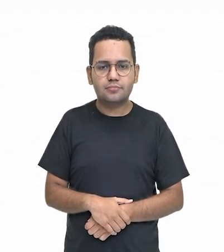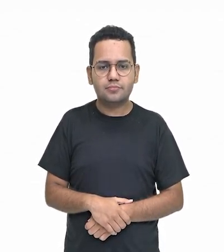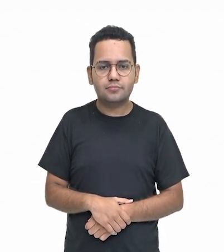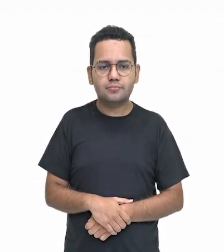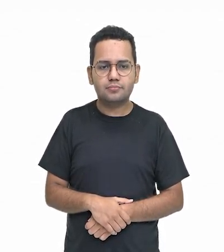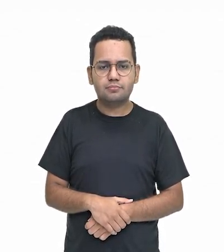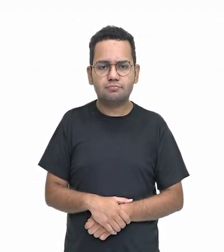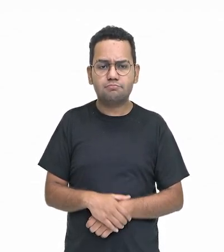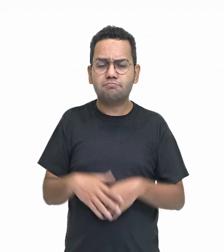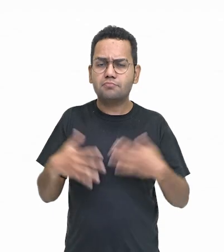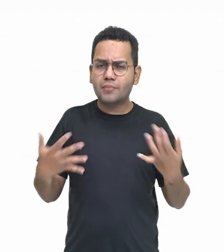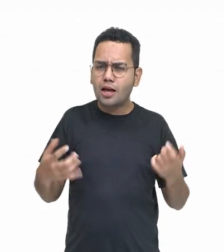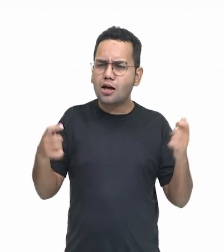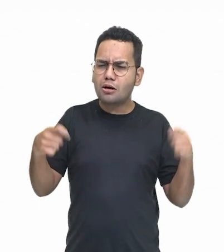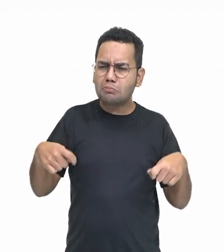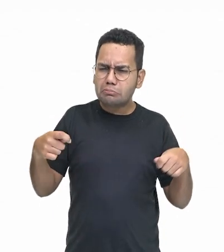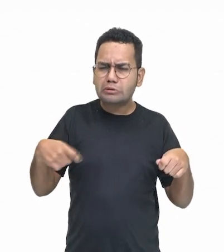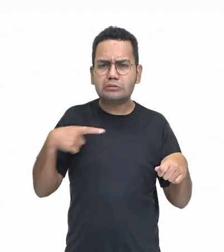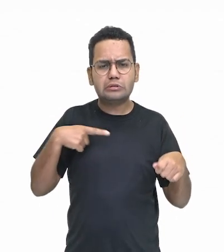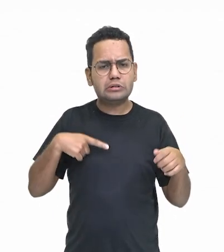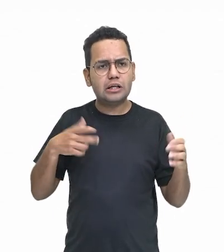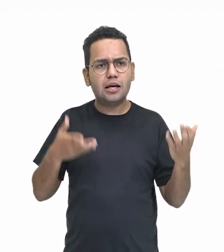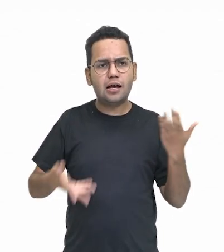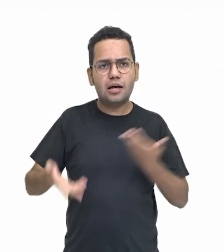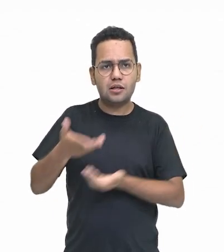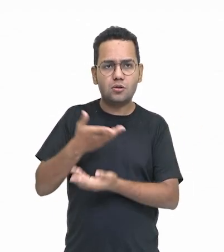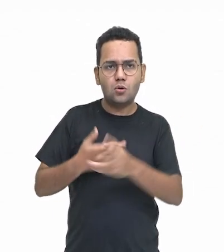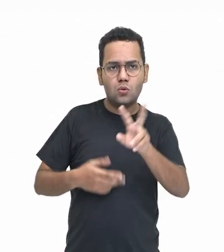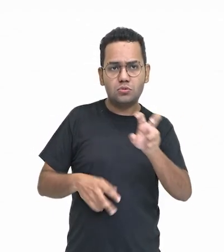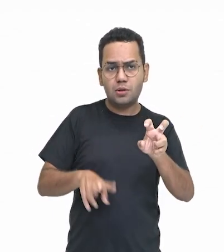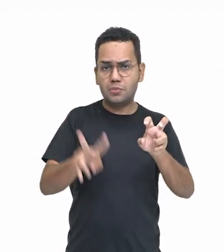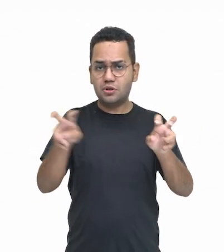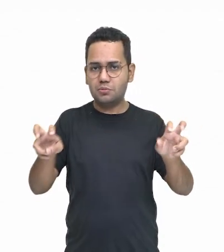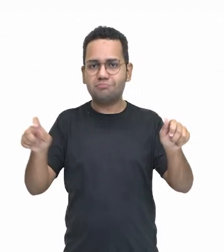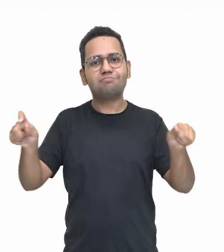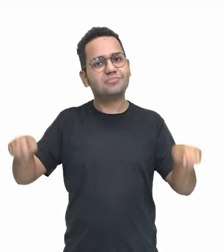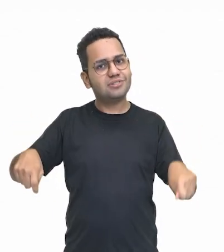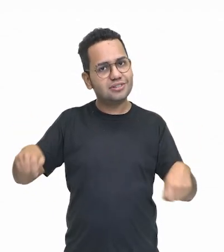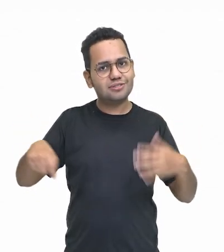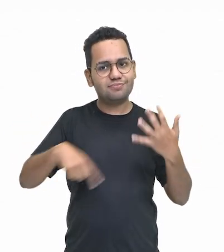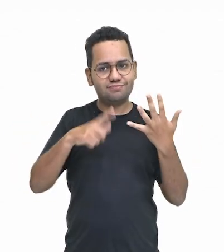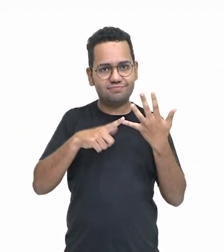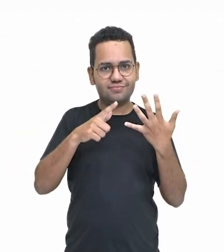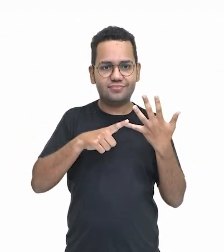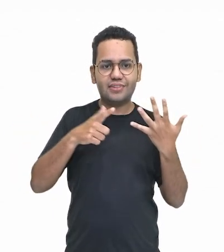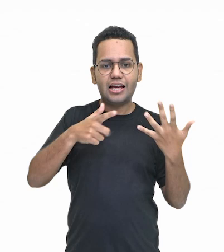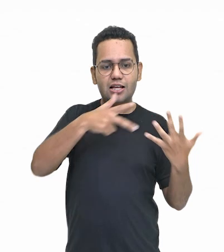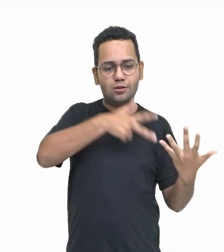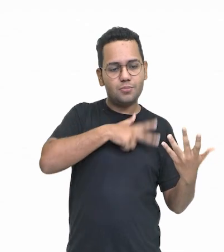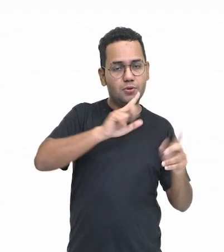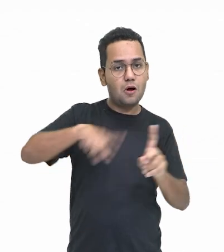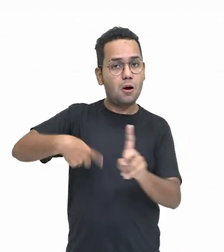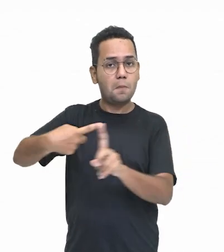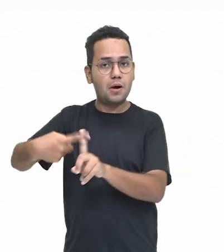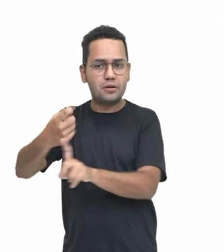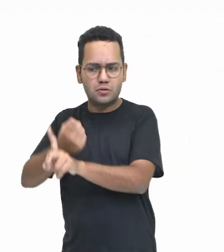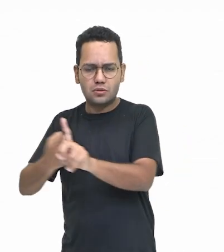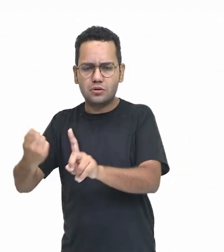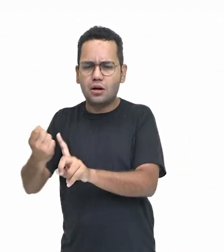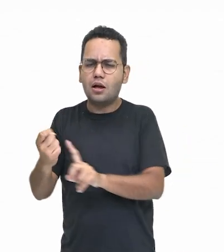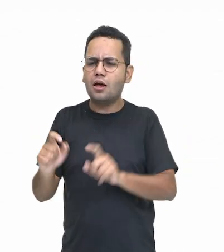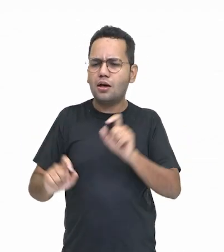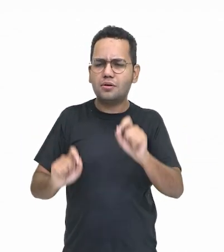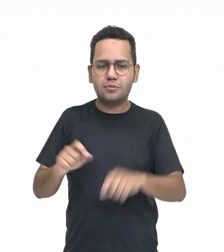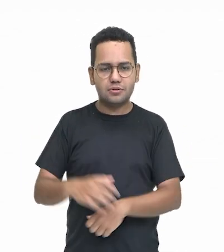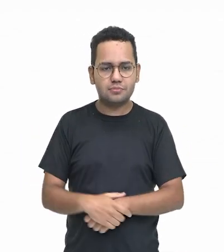esta relação entre antropologia e sociologia, que são justamente aí o momento da história em que